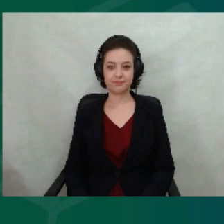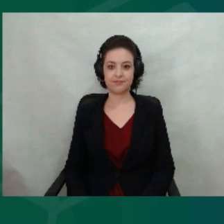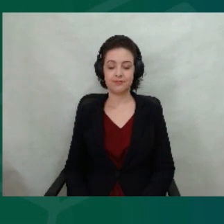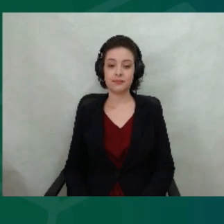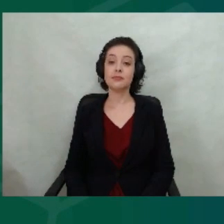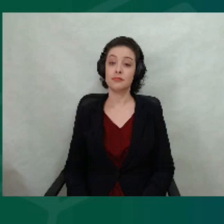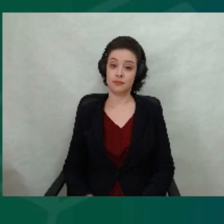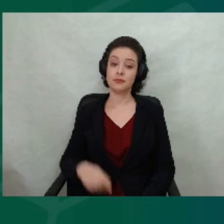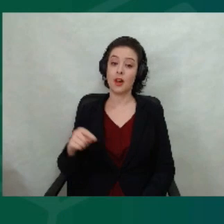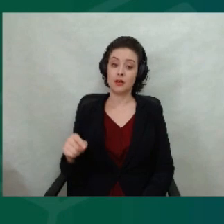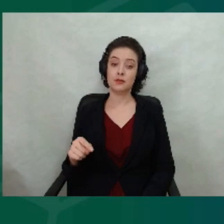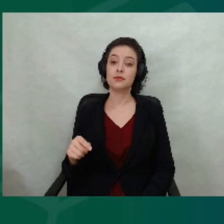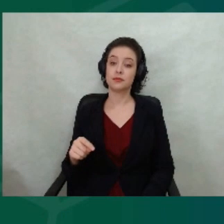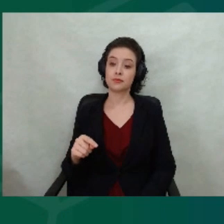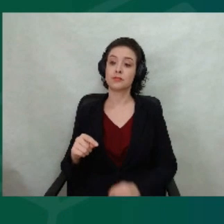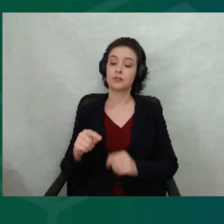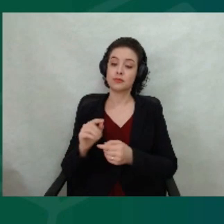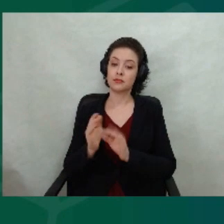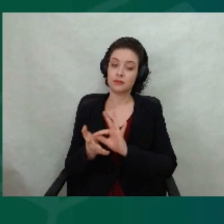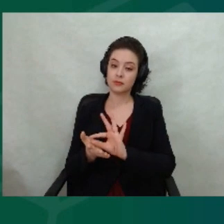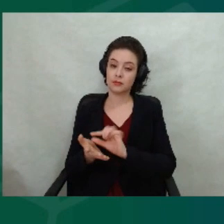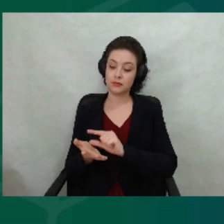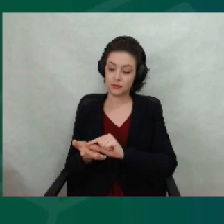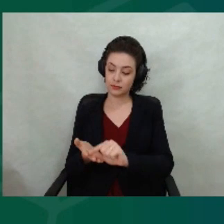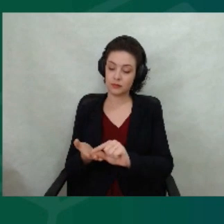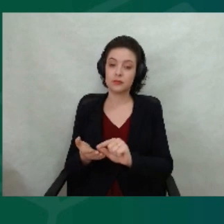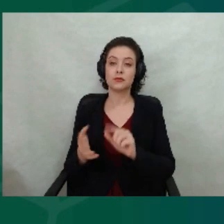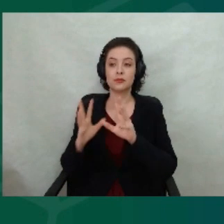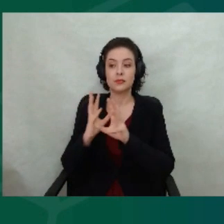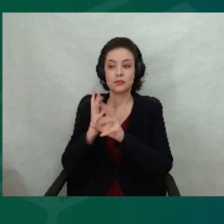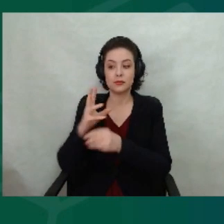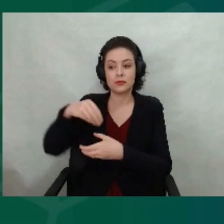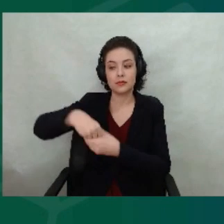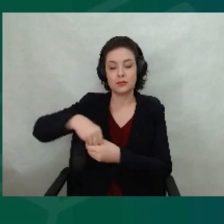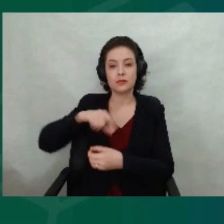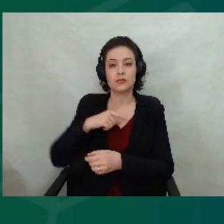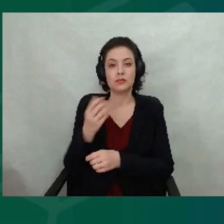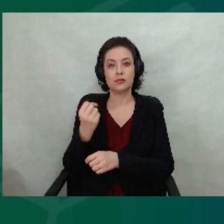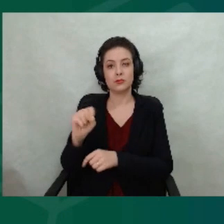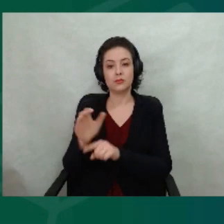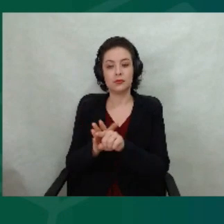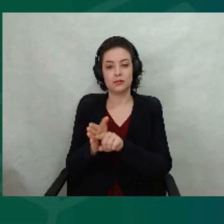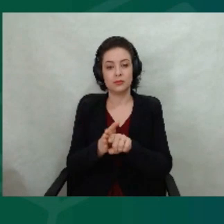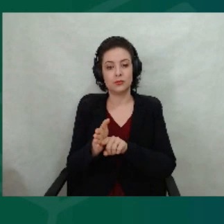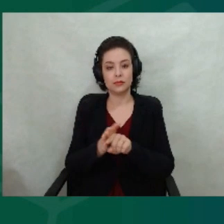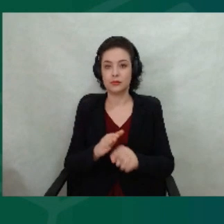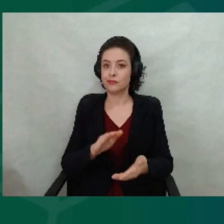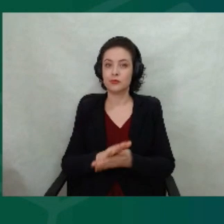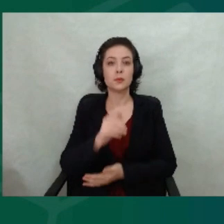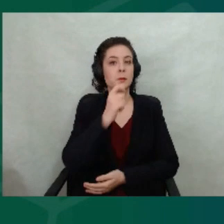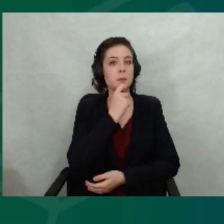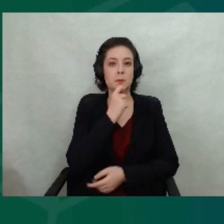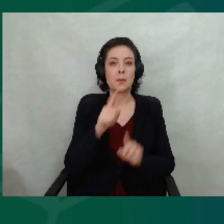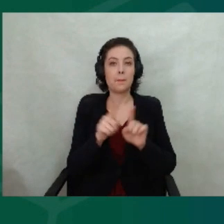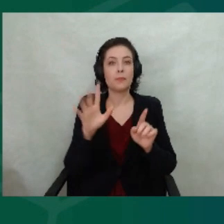Uma revisão que incluiu 8 estudos, ele ainda não está publicado, porém já foi registrado no